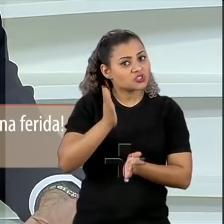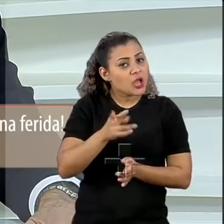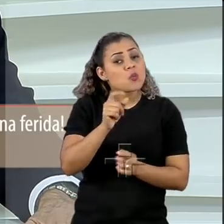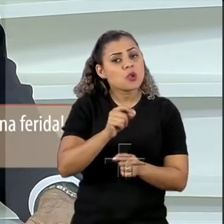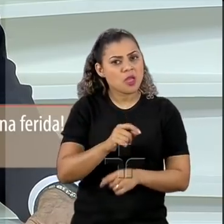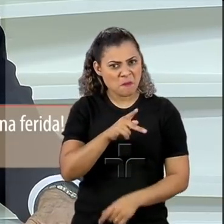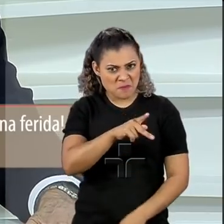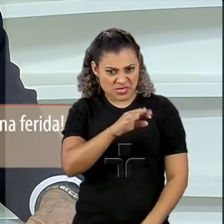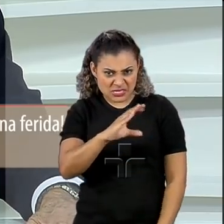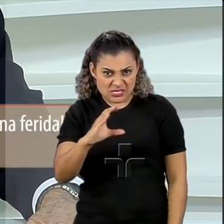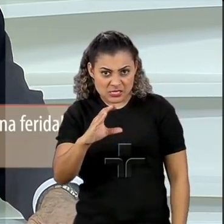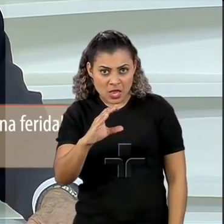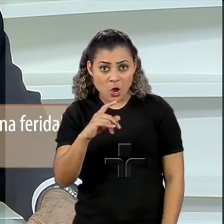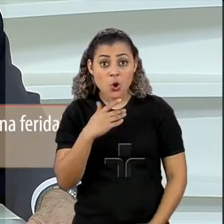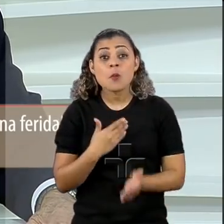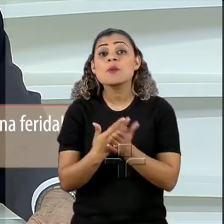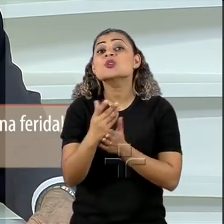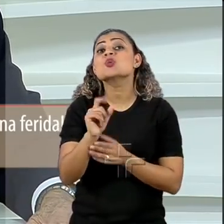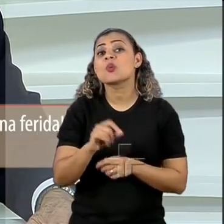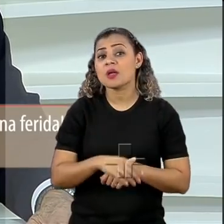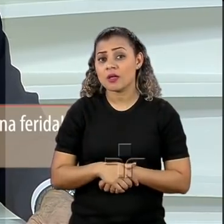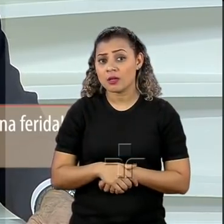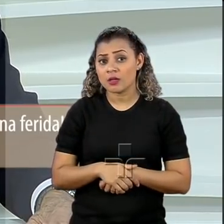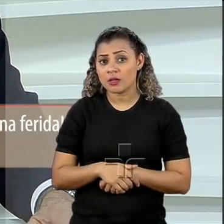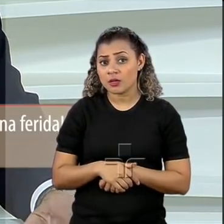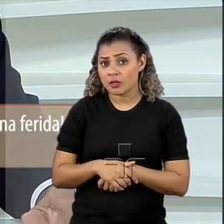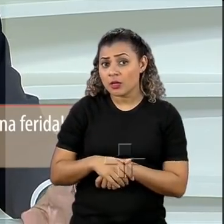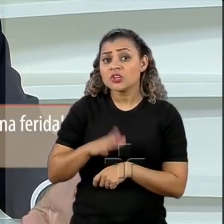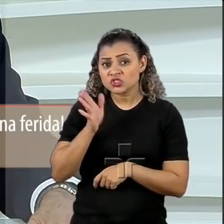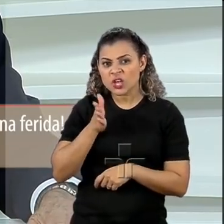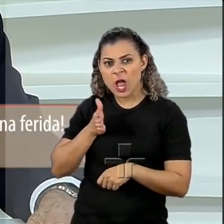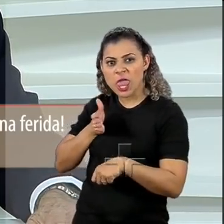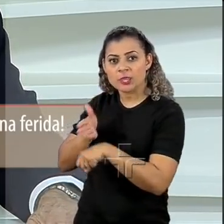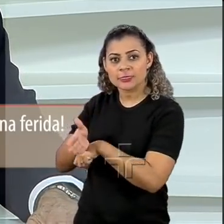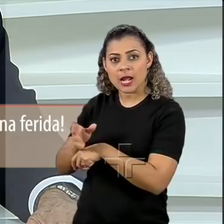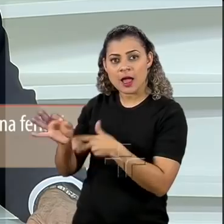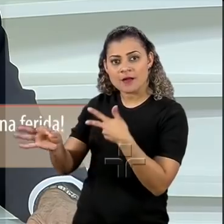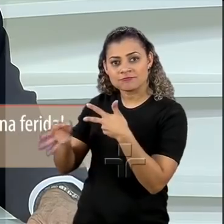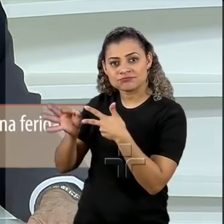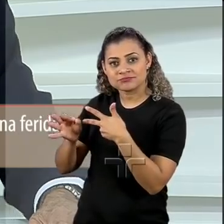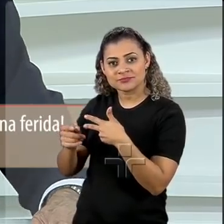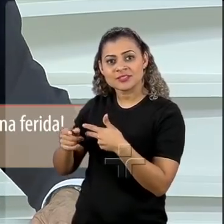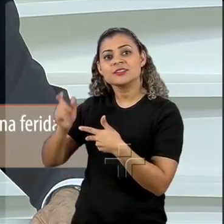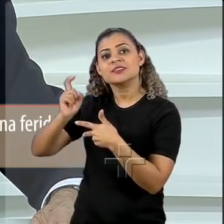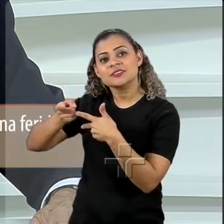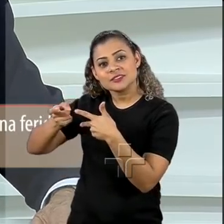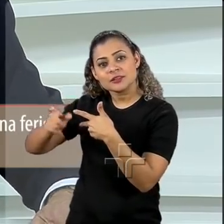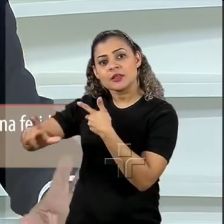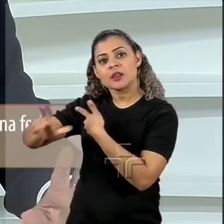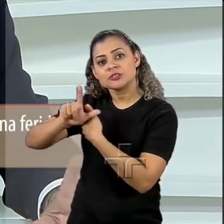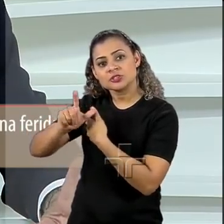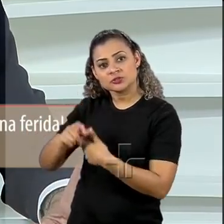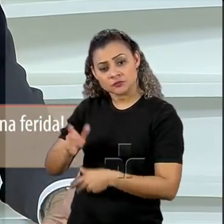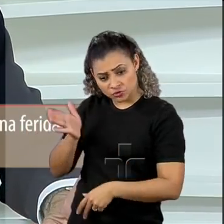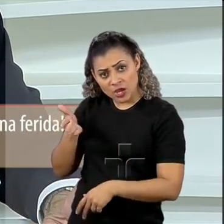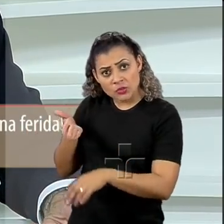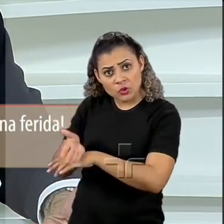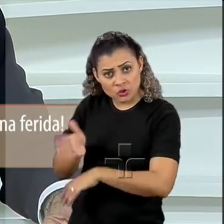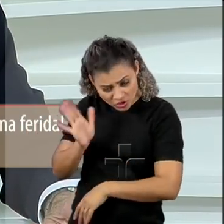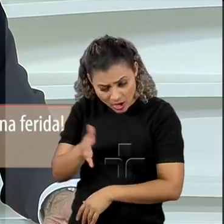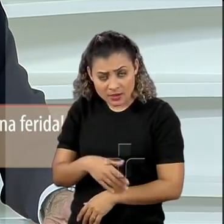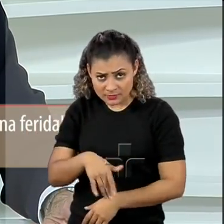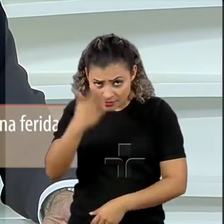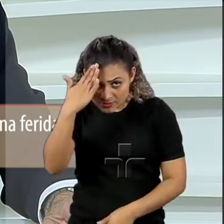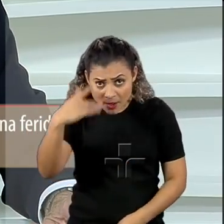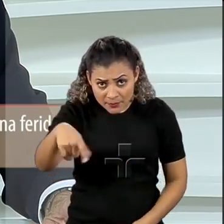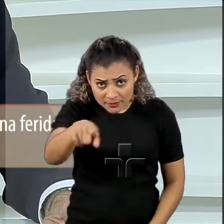entranhando dentro dos poderes, do poder legislativo, do poder executivo e do poder judiciário. Isso é dramático.